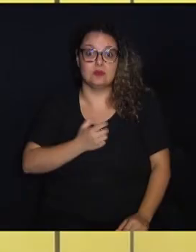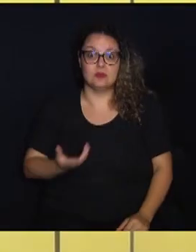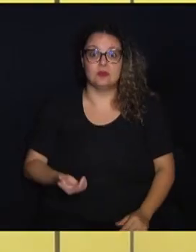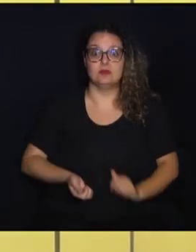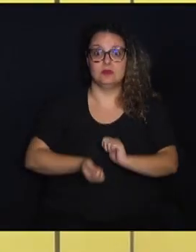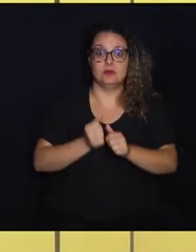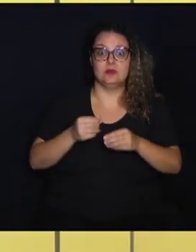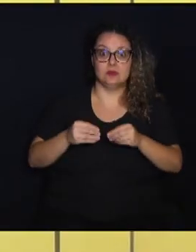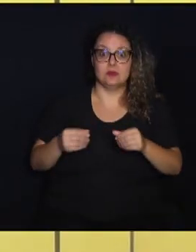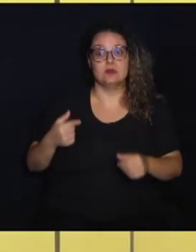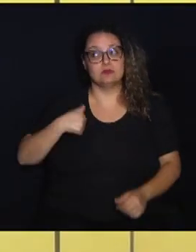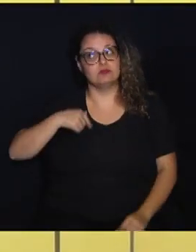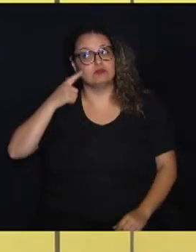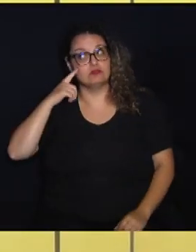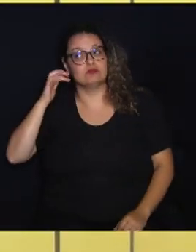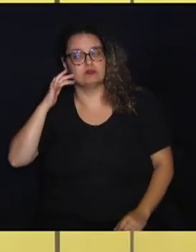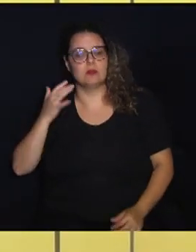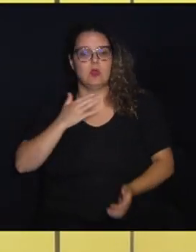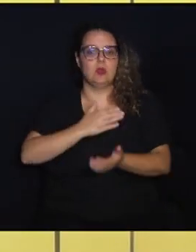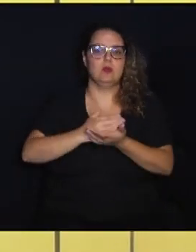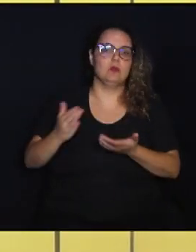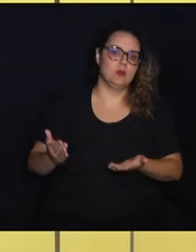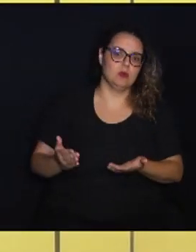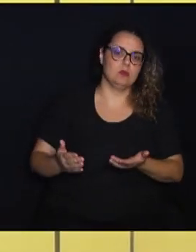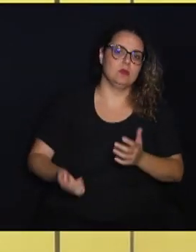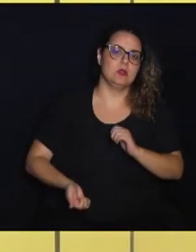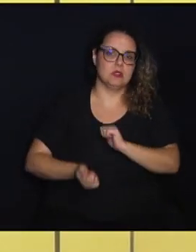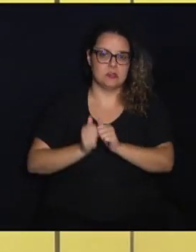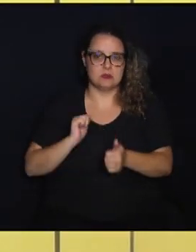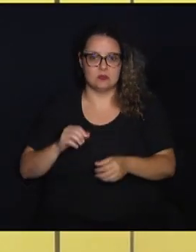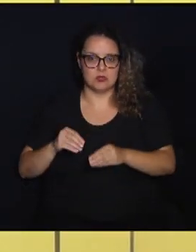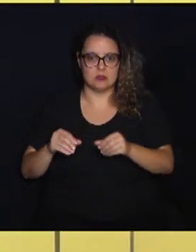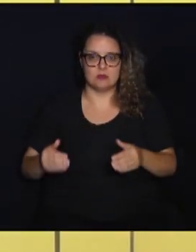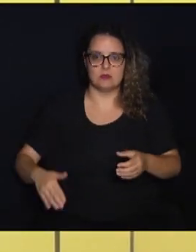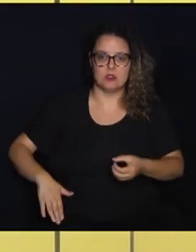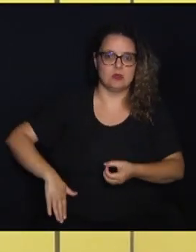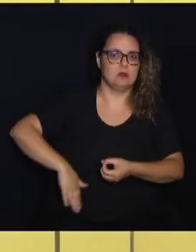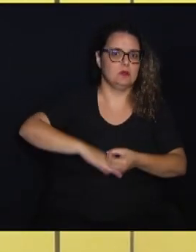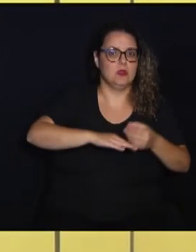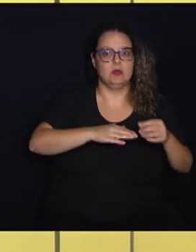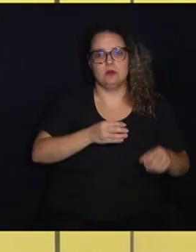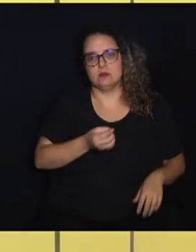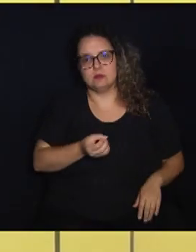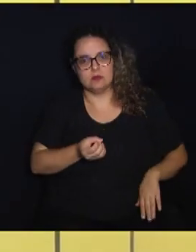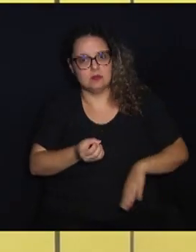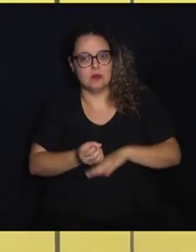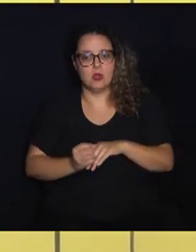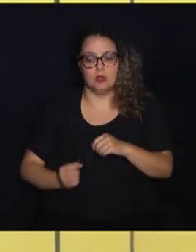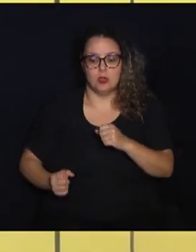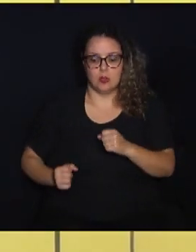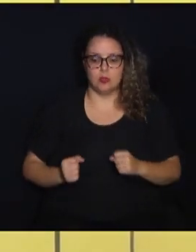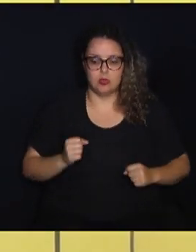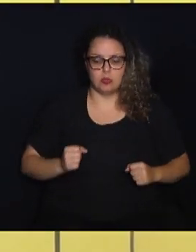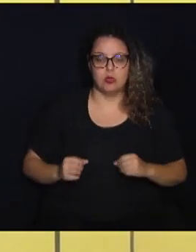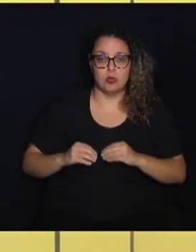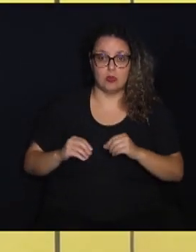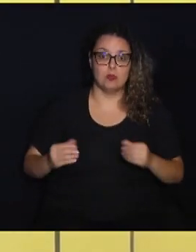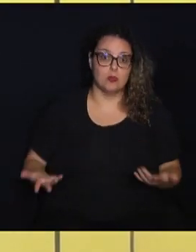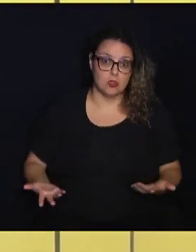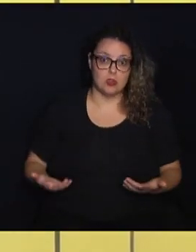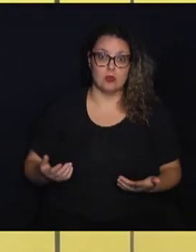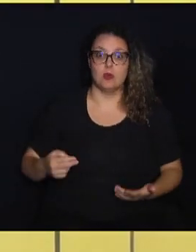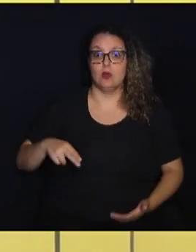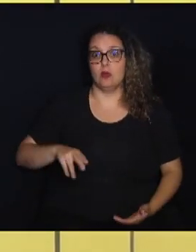eu vou pensar em começar a fazer esses esportes de areia. Seja ele beach tênis, seja ele até uma corrida na areia, caso a